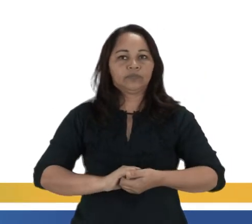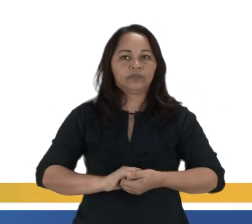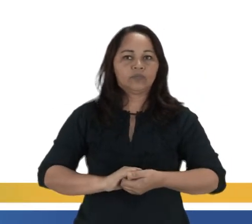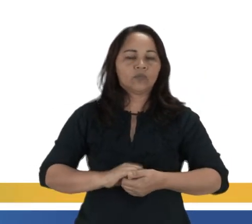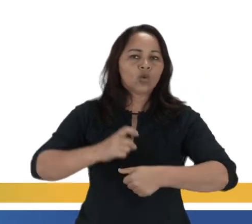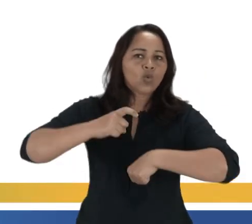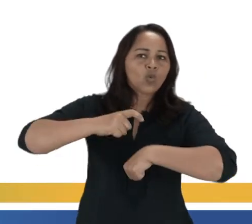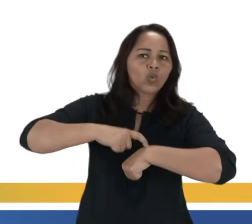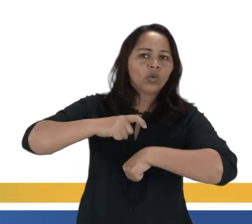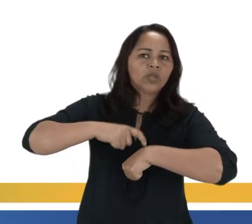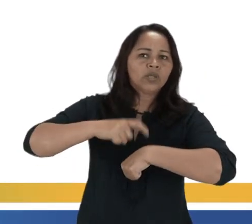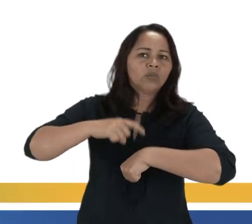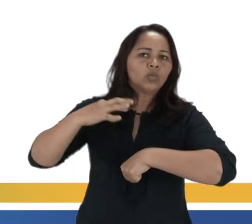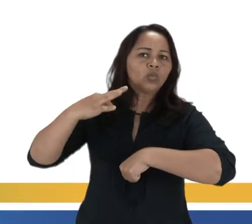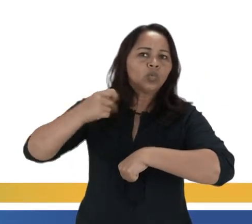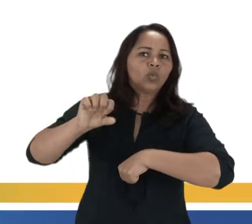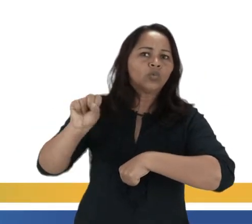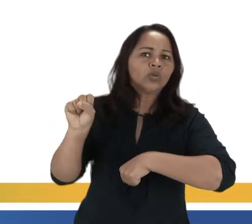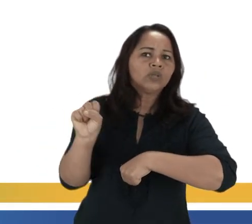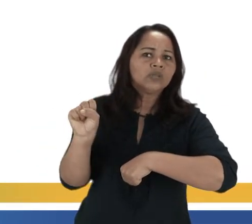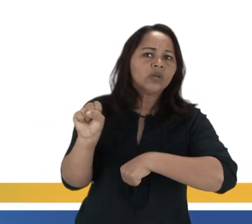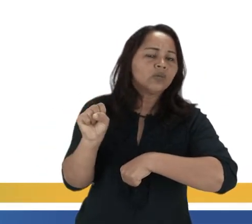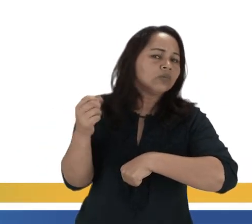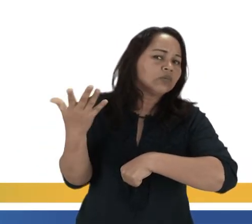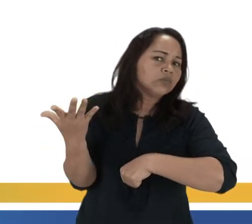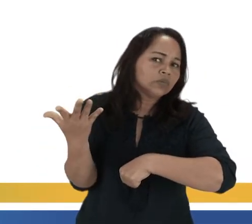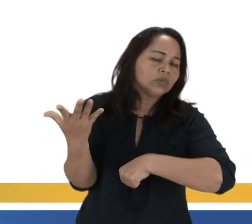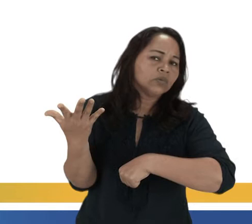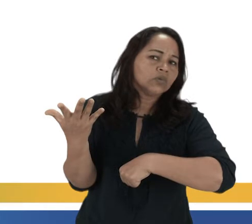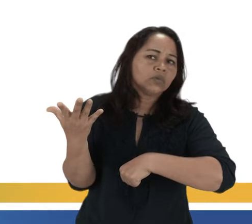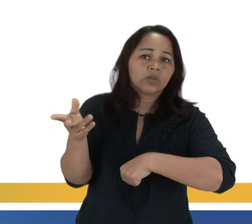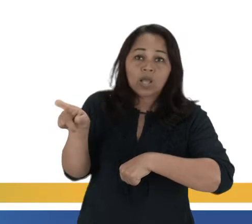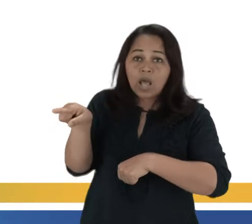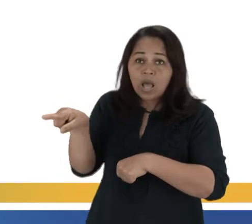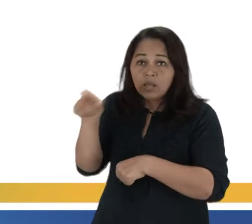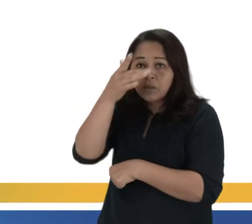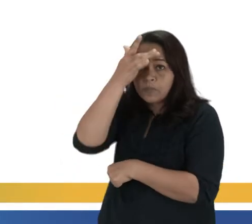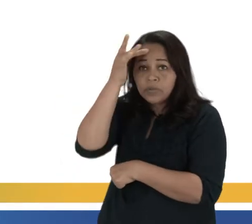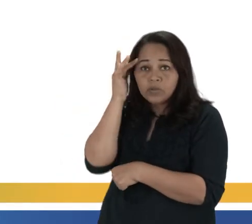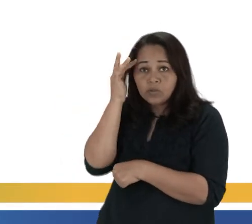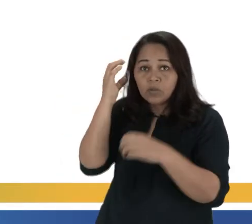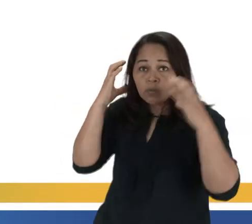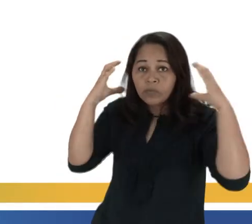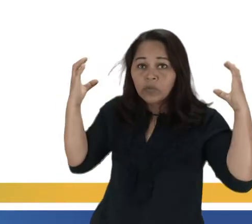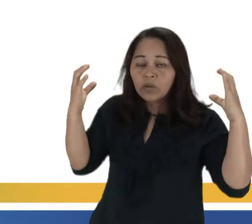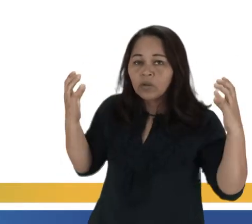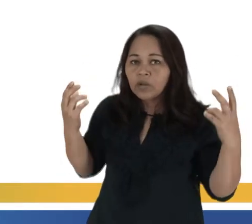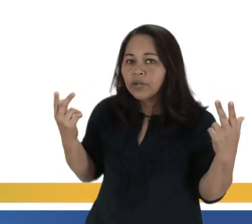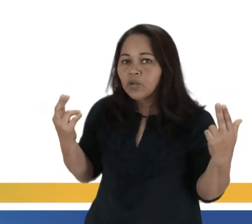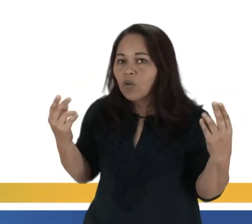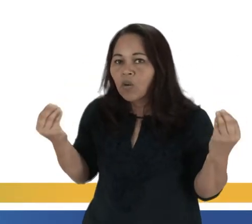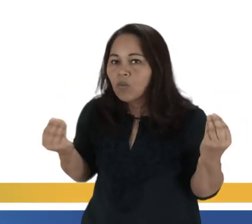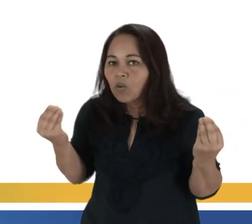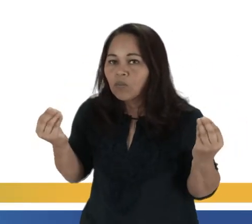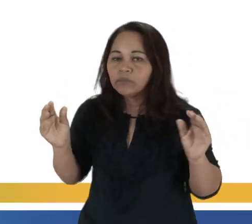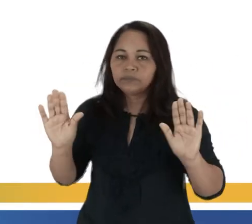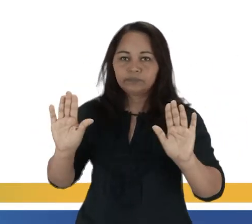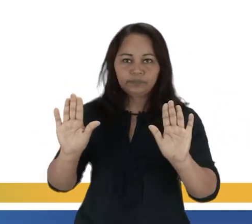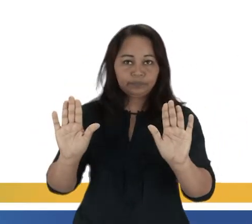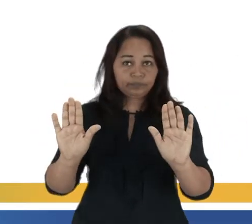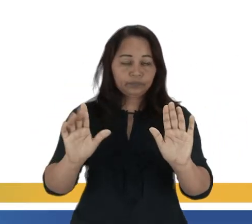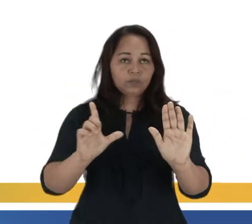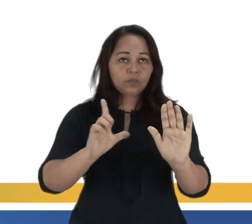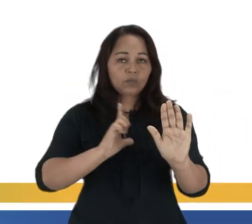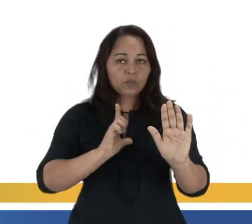tempo total em segundos gasto por essa pessoa para ativar o rádio foi igual a... Nós temos